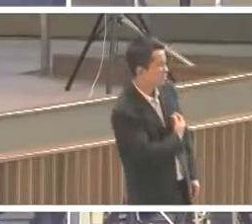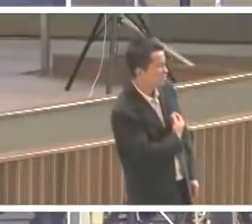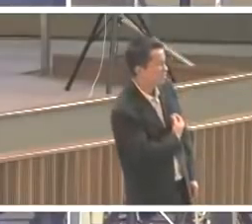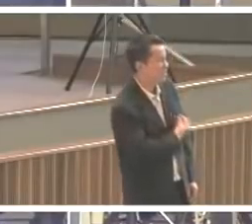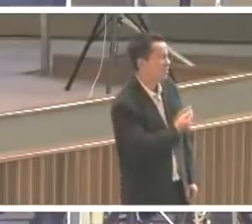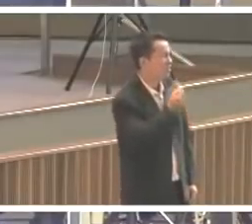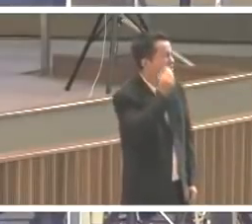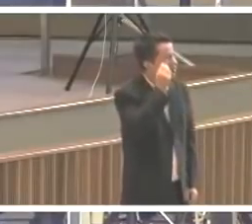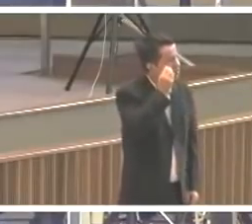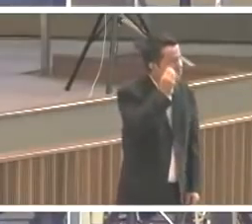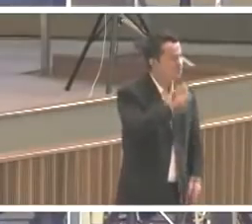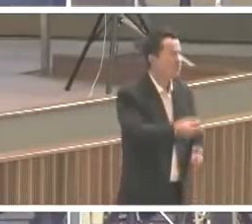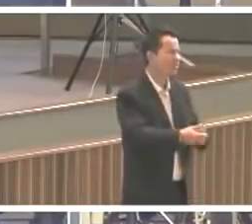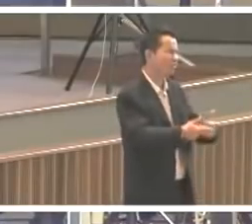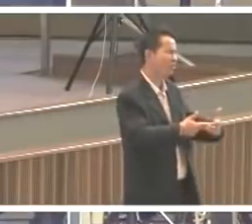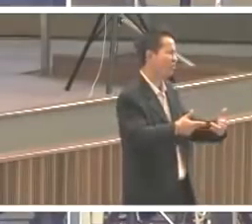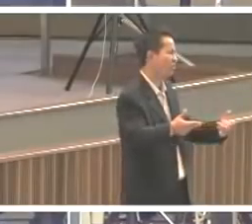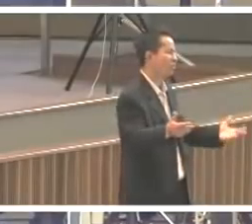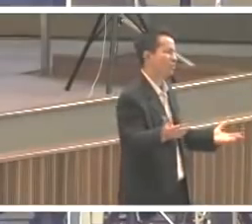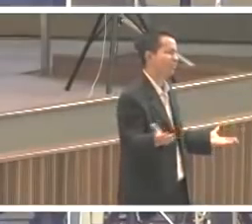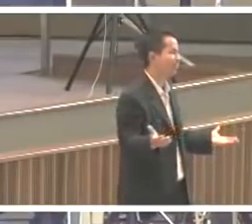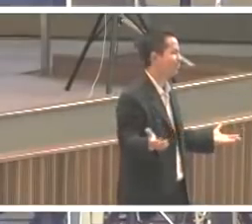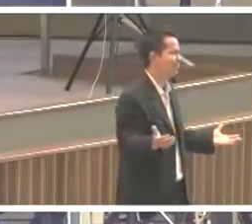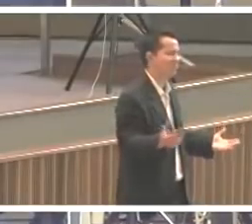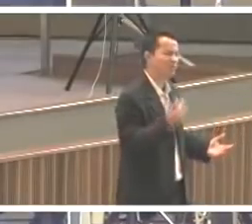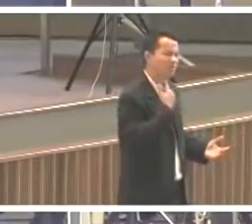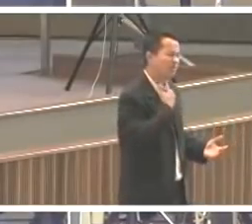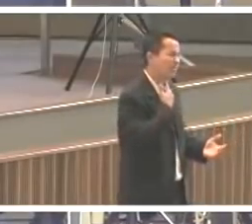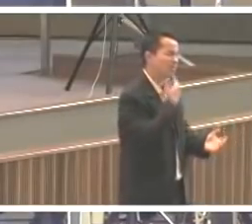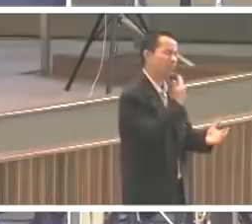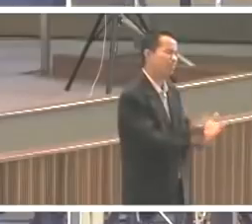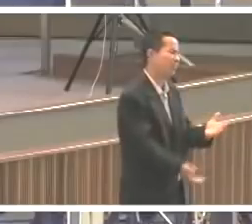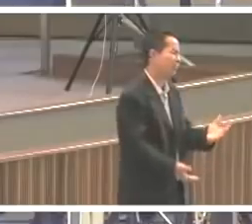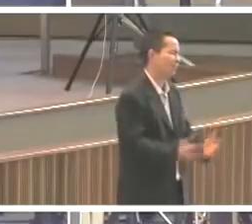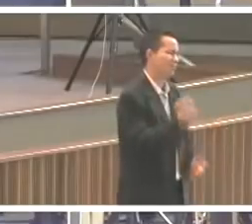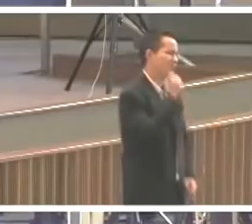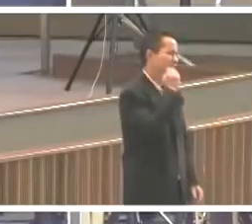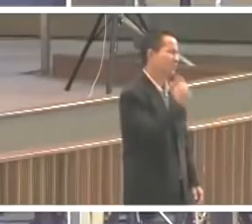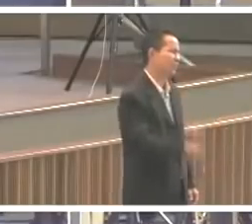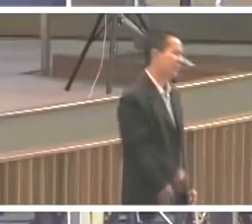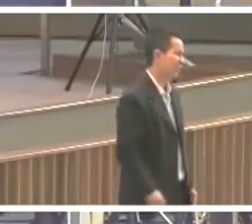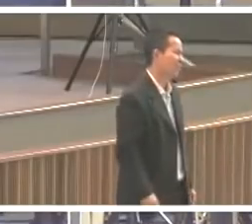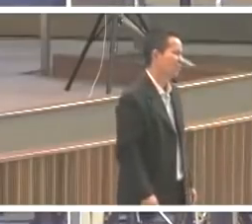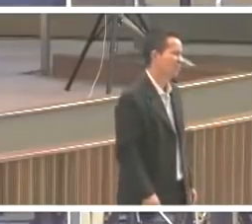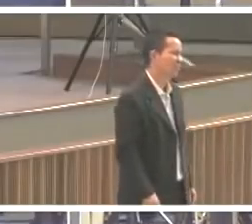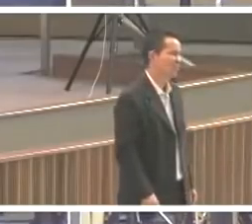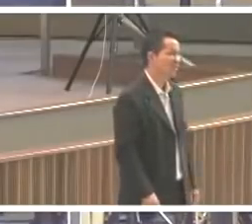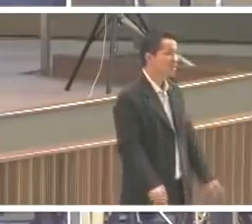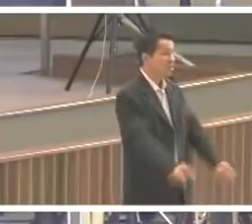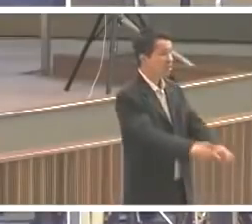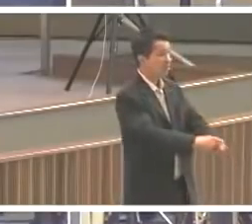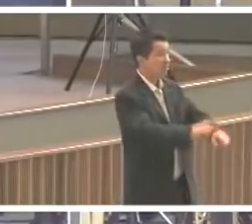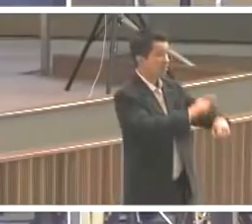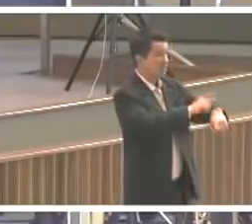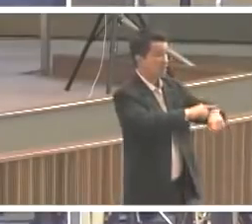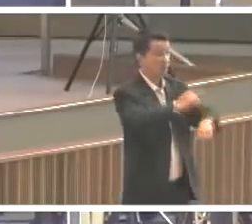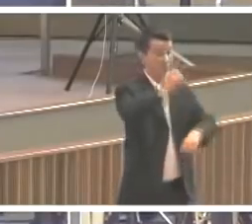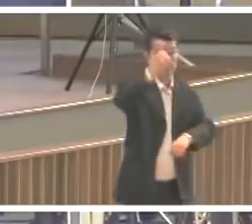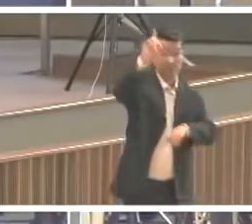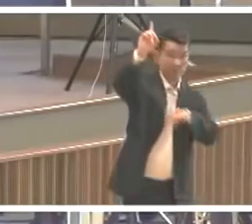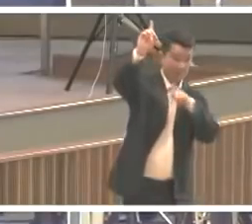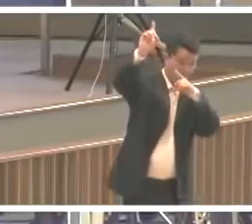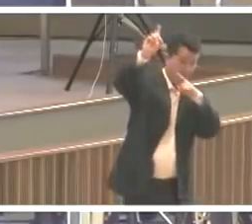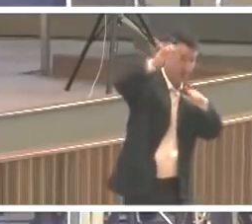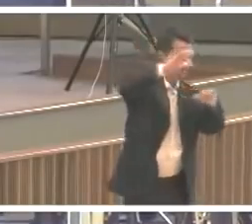se manifesta a nós. Por isso, ele é chamado também de hora da visitação.